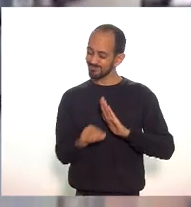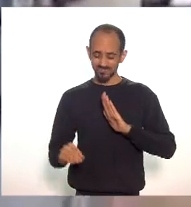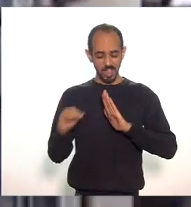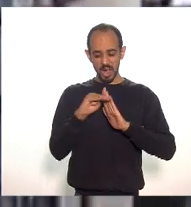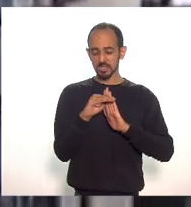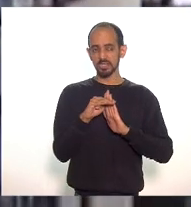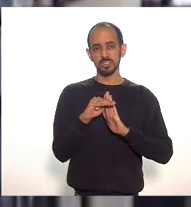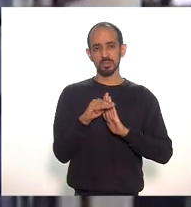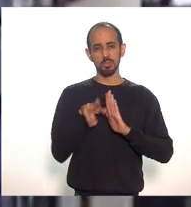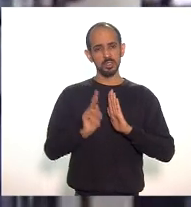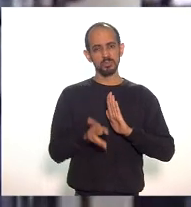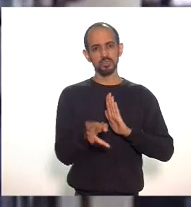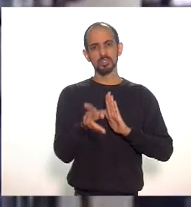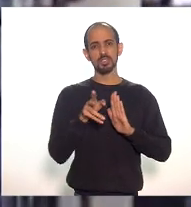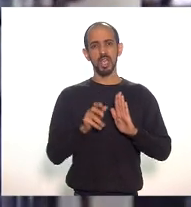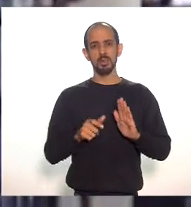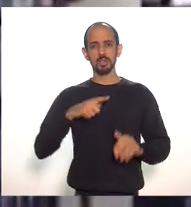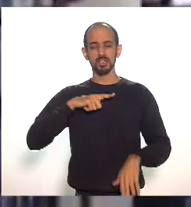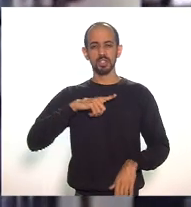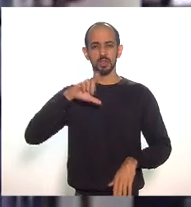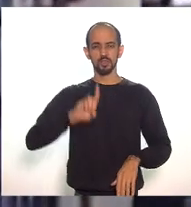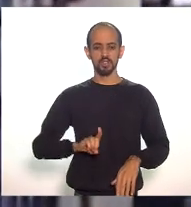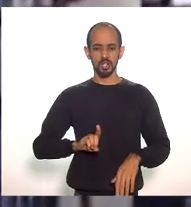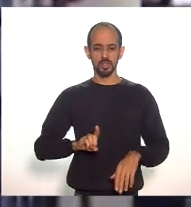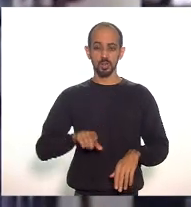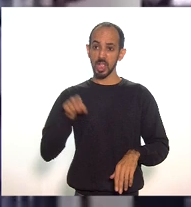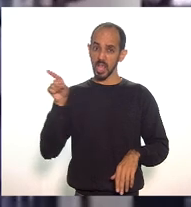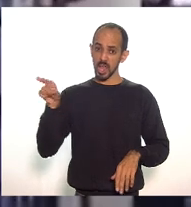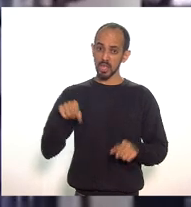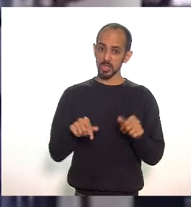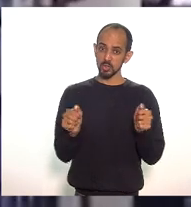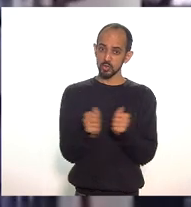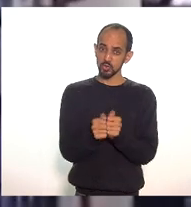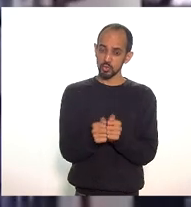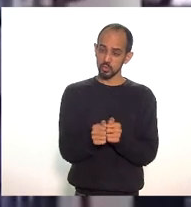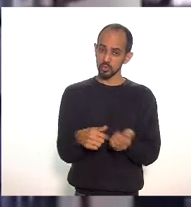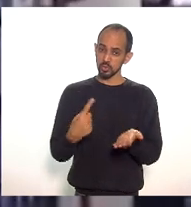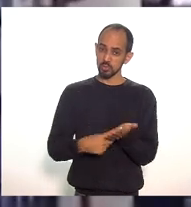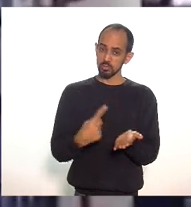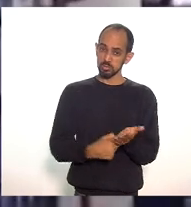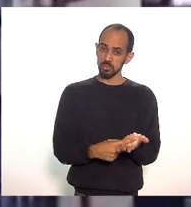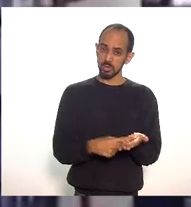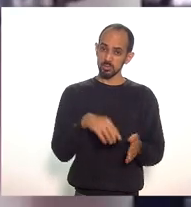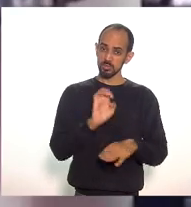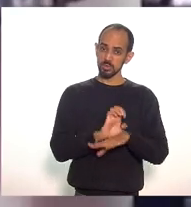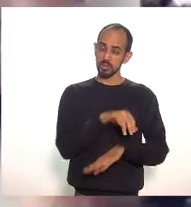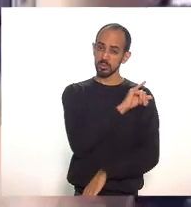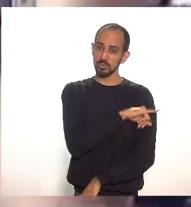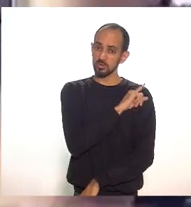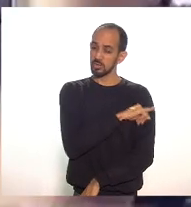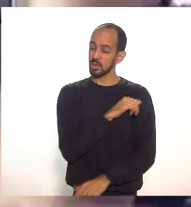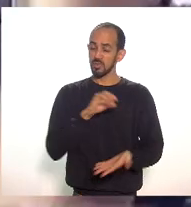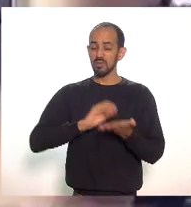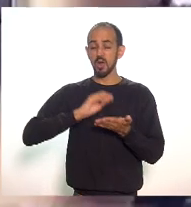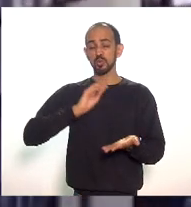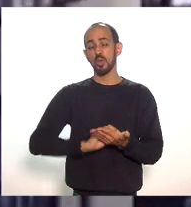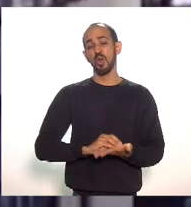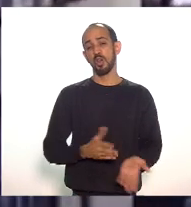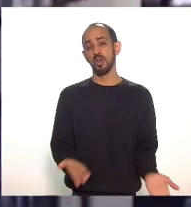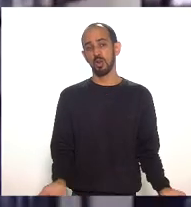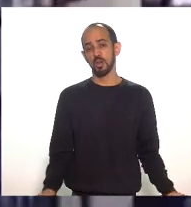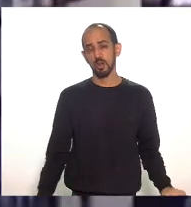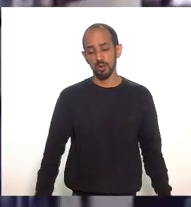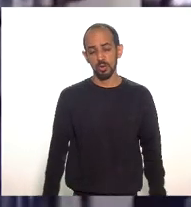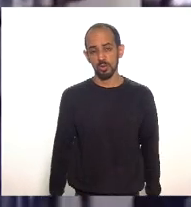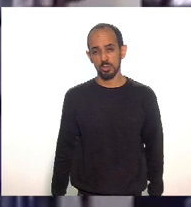teve acertado o estado do Rio de Janeiro neste país ou tava a isto